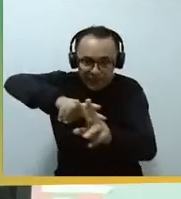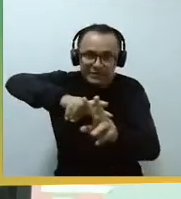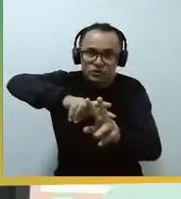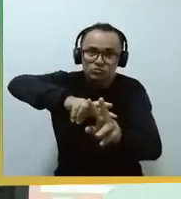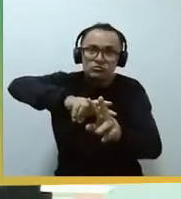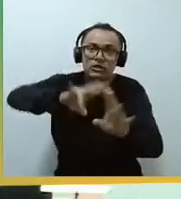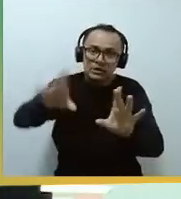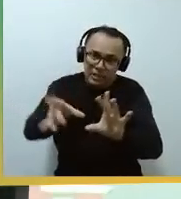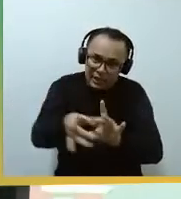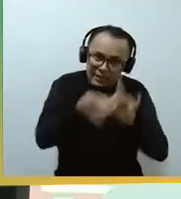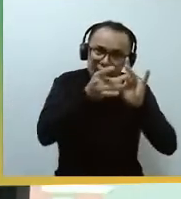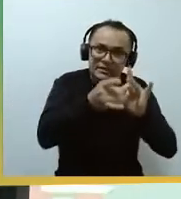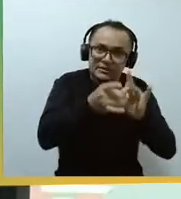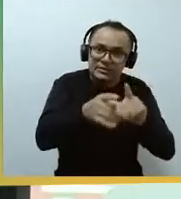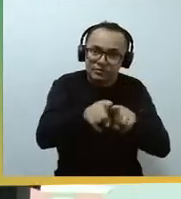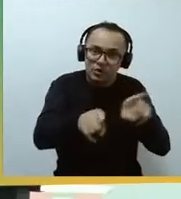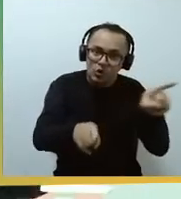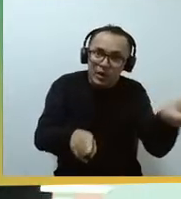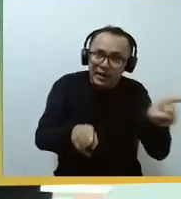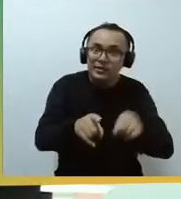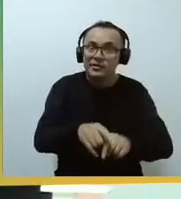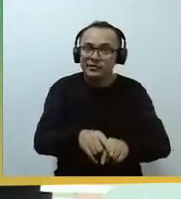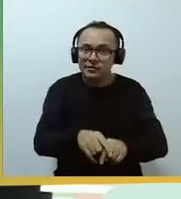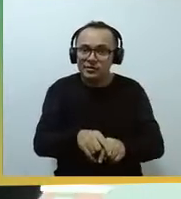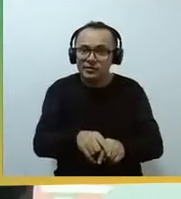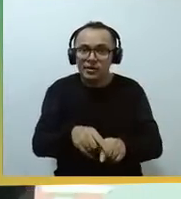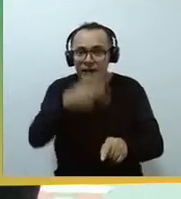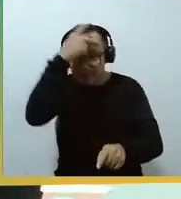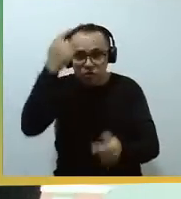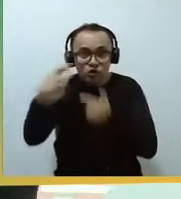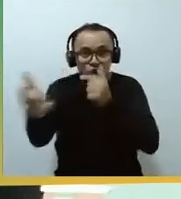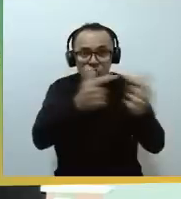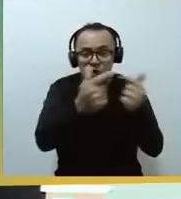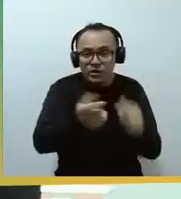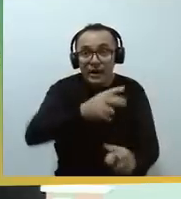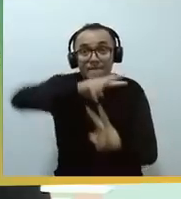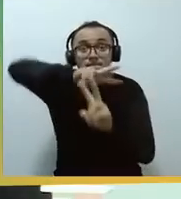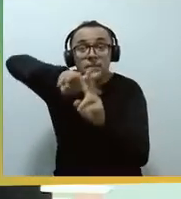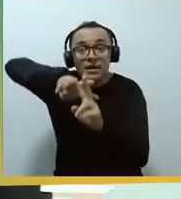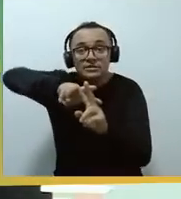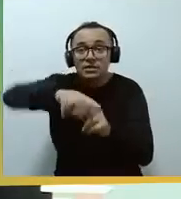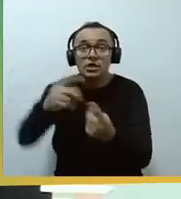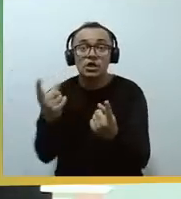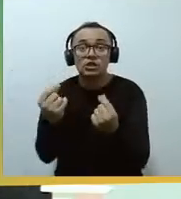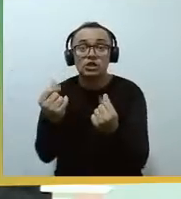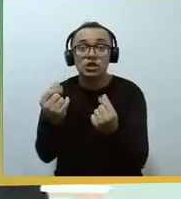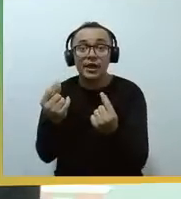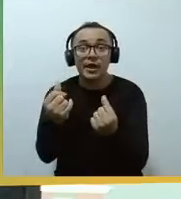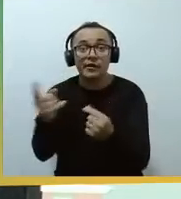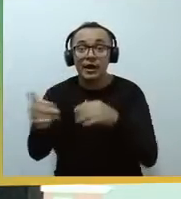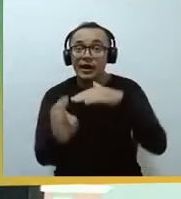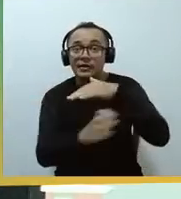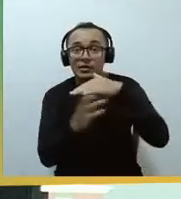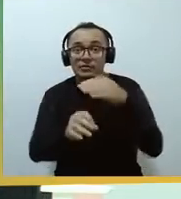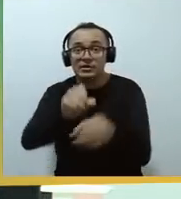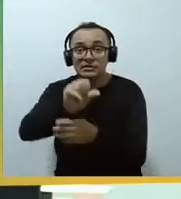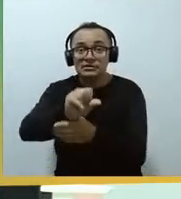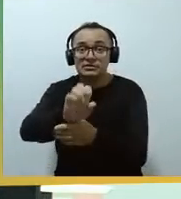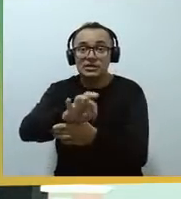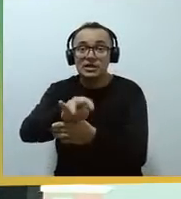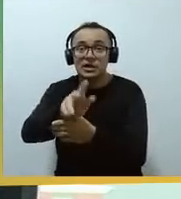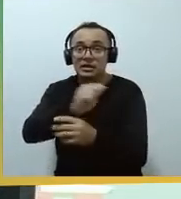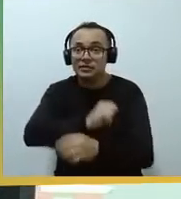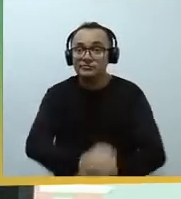com o depoente, a gente está com outras pessoas presas que receberam dinheiro dessa empresa, da Serrana, meu questionamento a respeito disso.